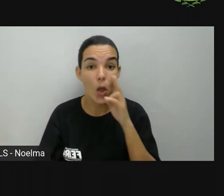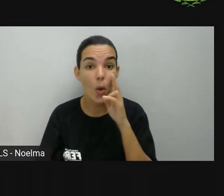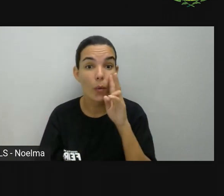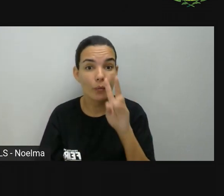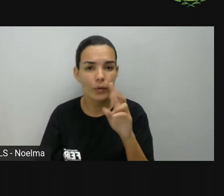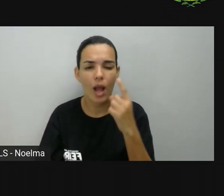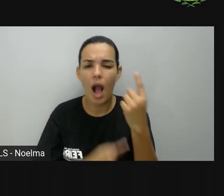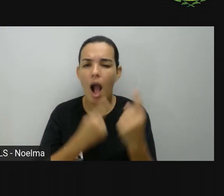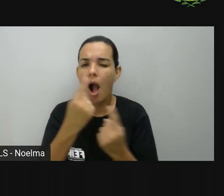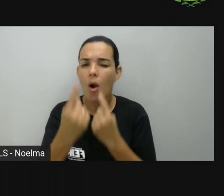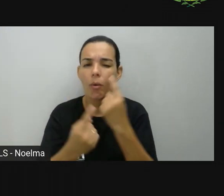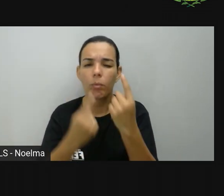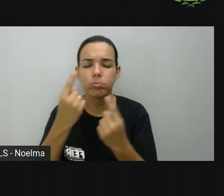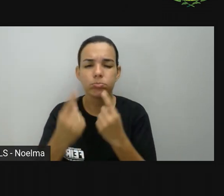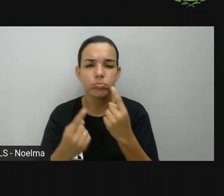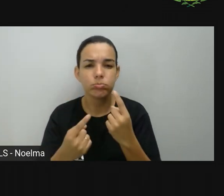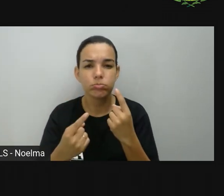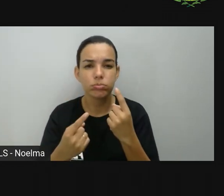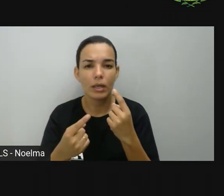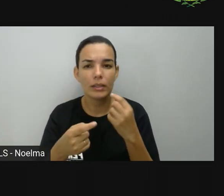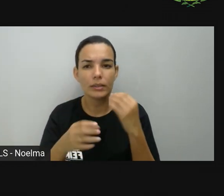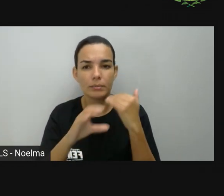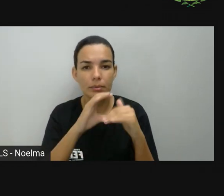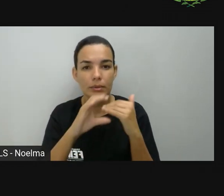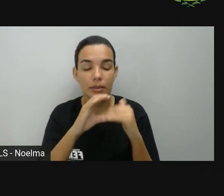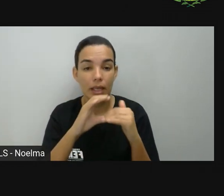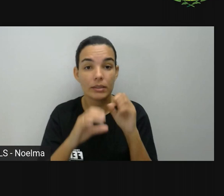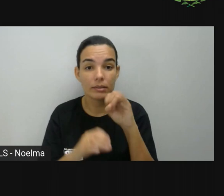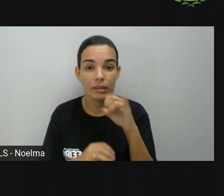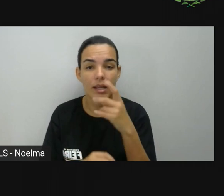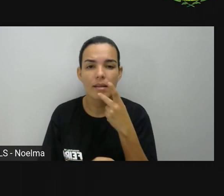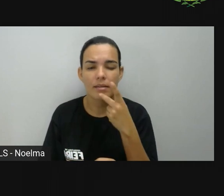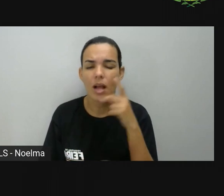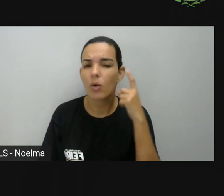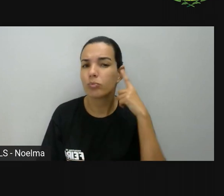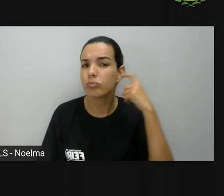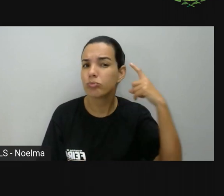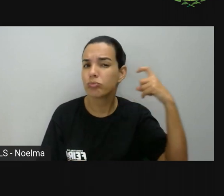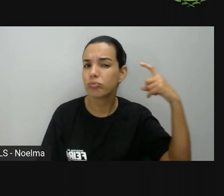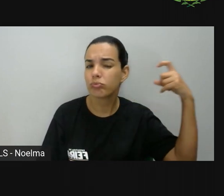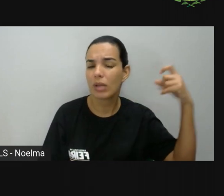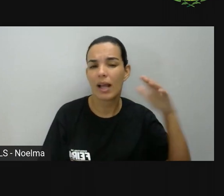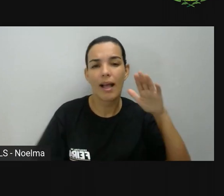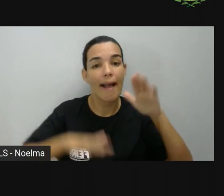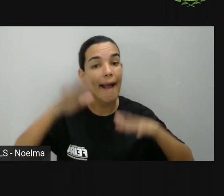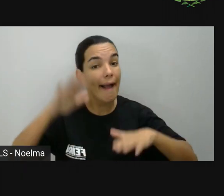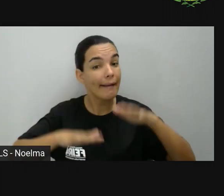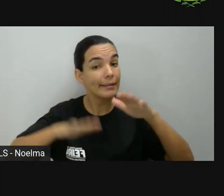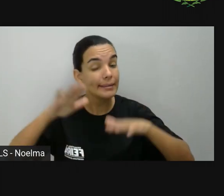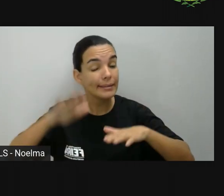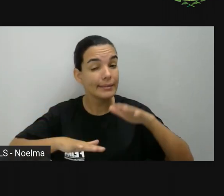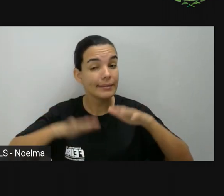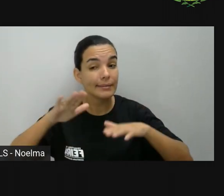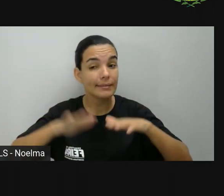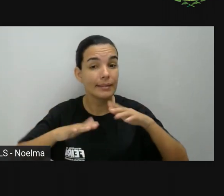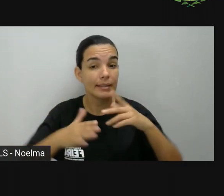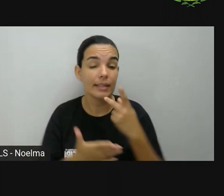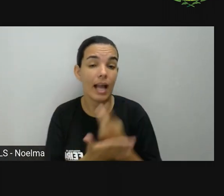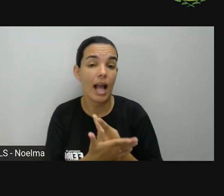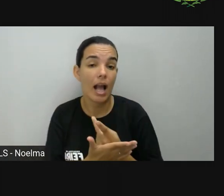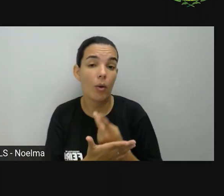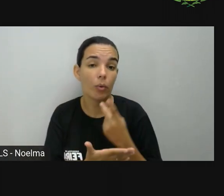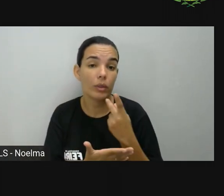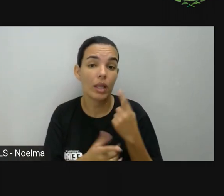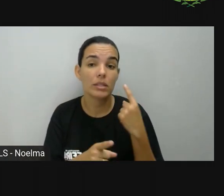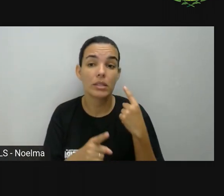em algumas mensagens alguém falando sobre o eco do som. Esse eco, às vezes, ele é ocasionado,